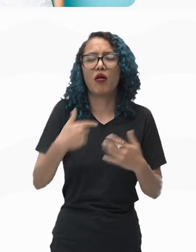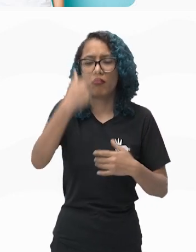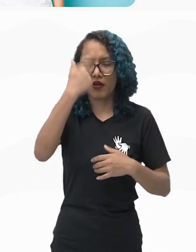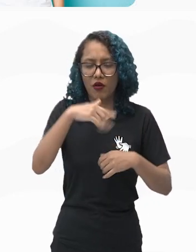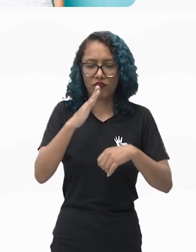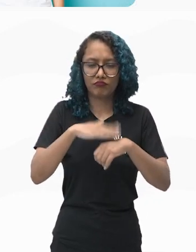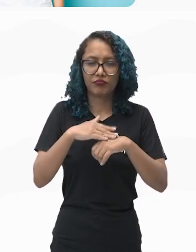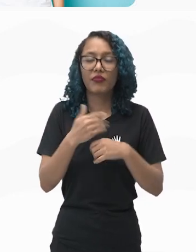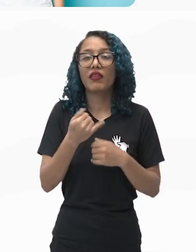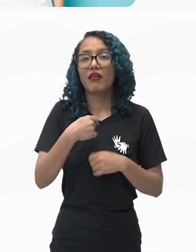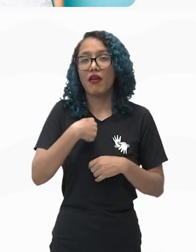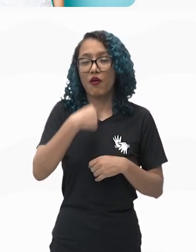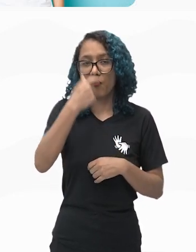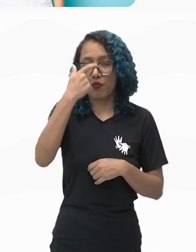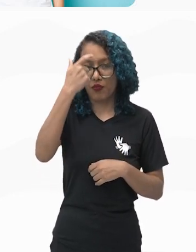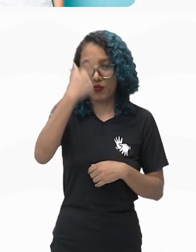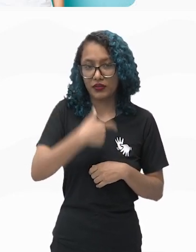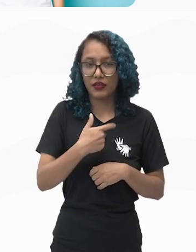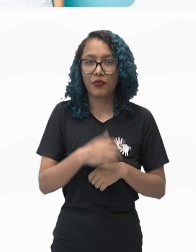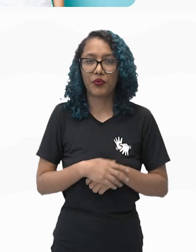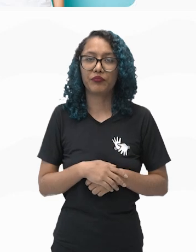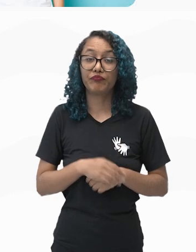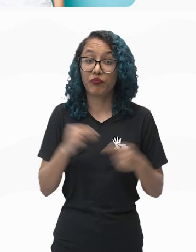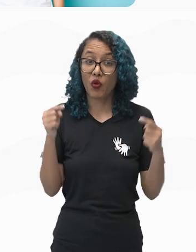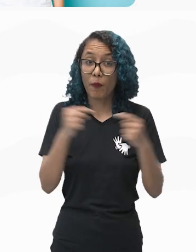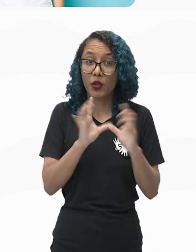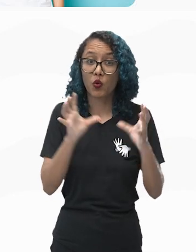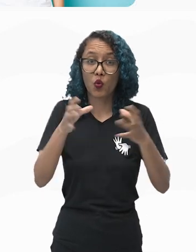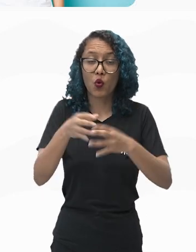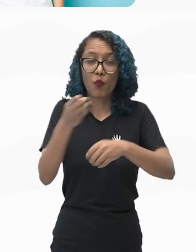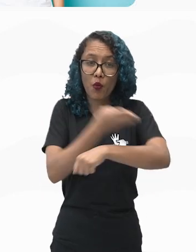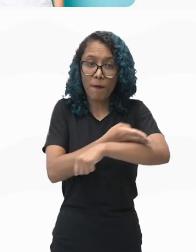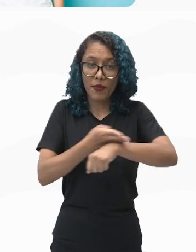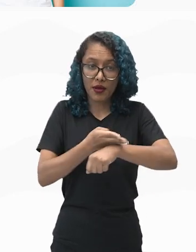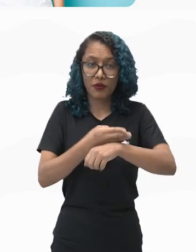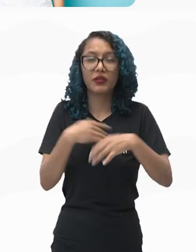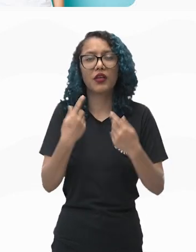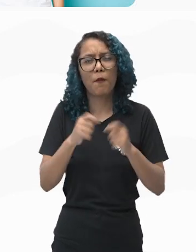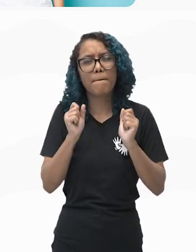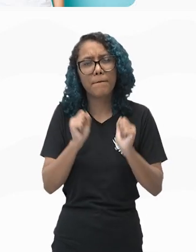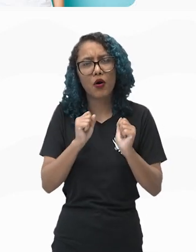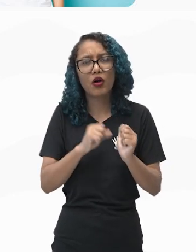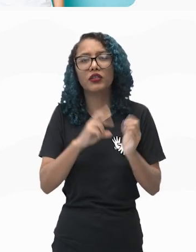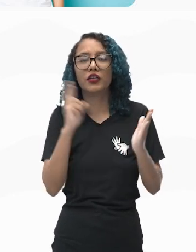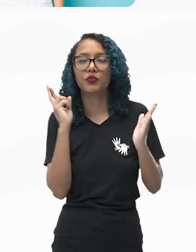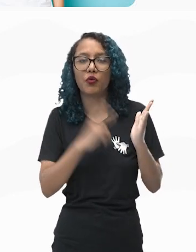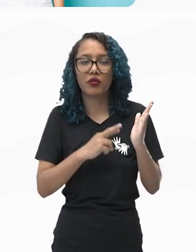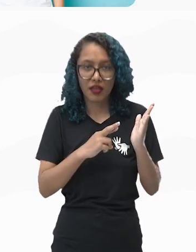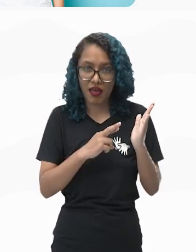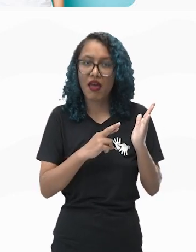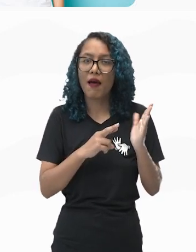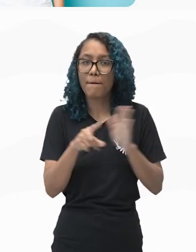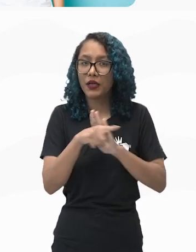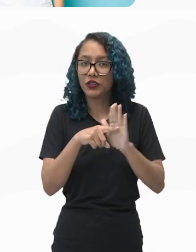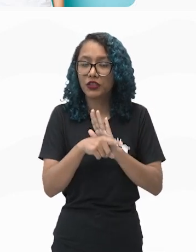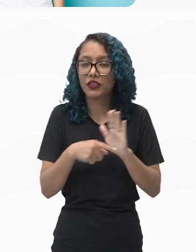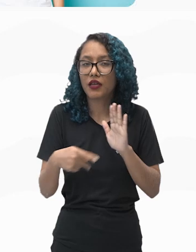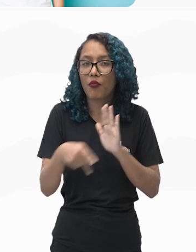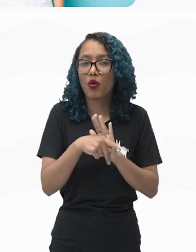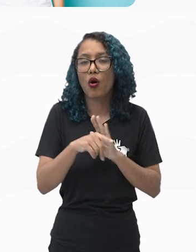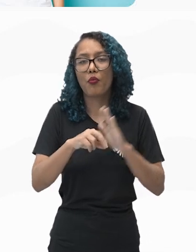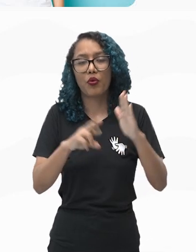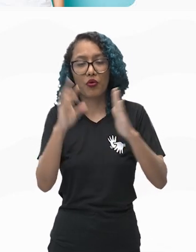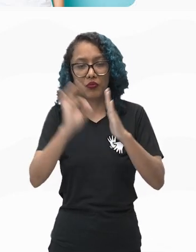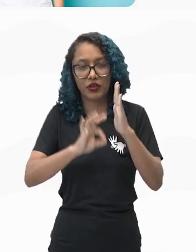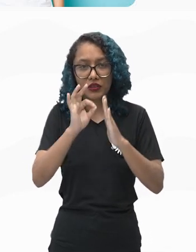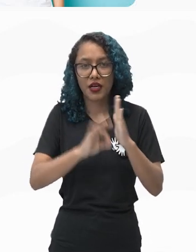Dário Pinheiro, me considero branco. E assim eu me identifico para o nosso IBGE no censo. Senhor, professor Exatamente.